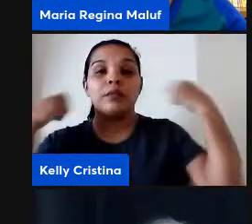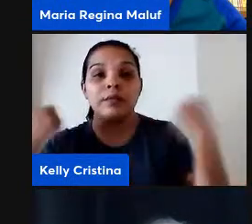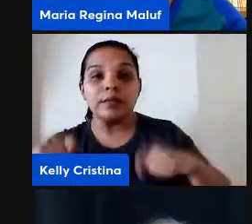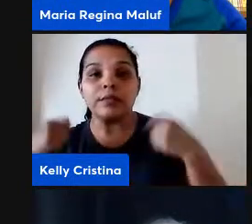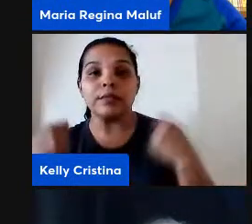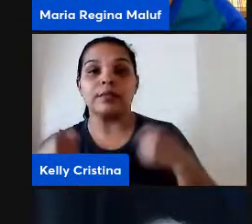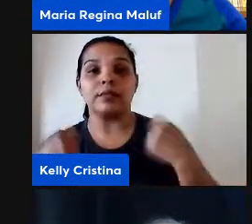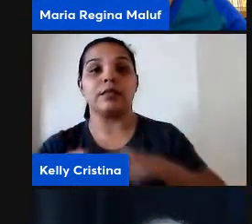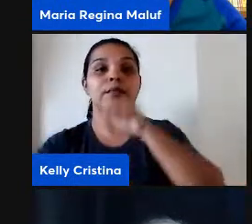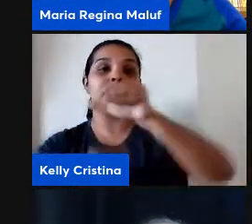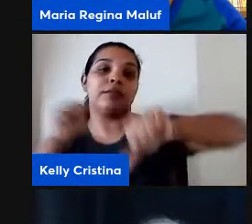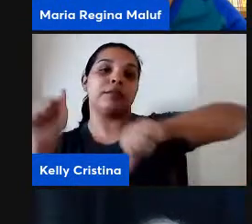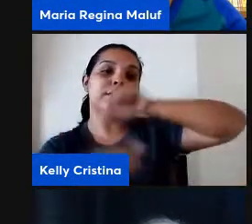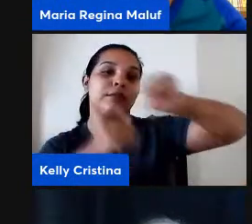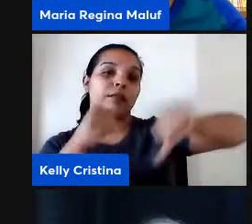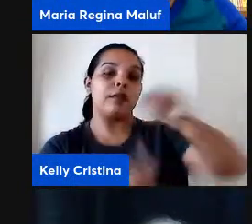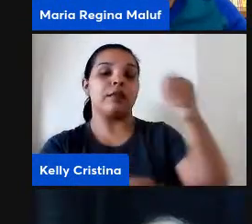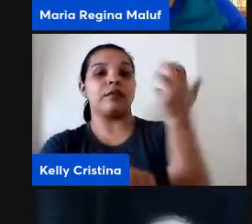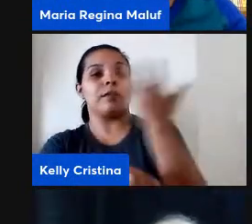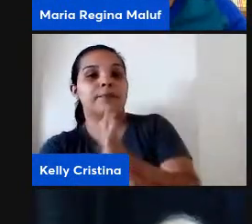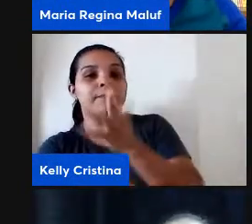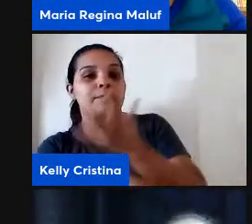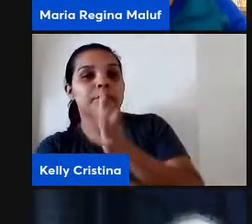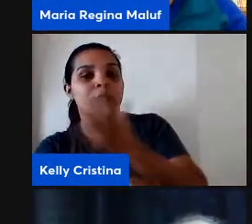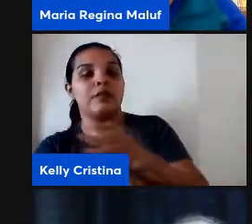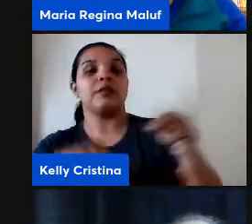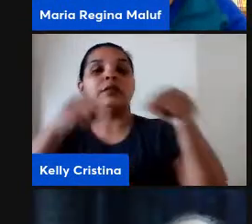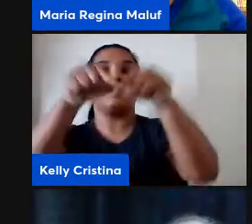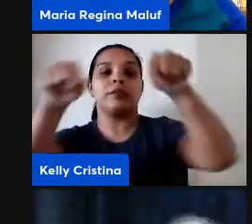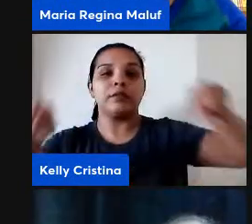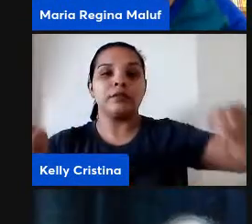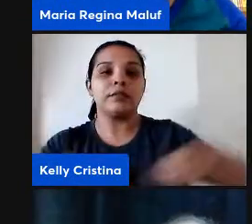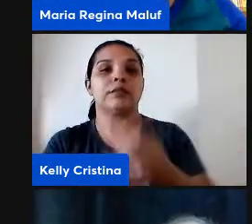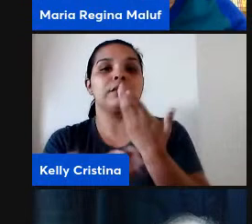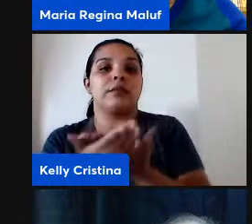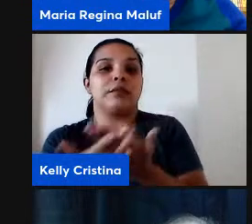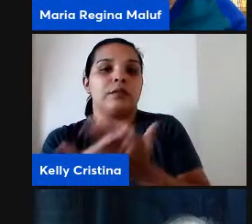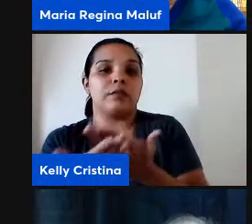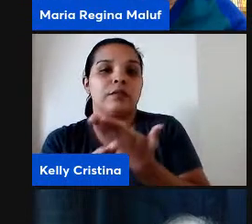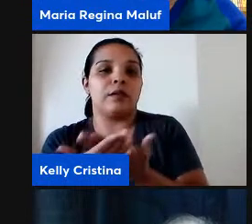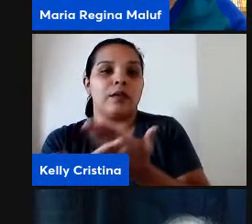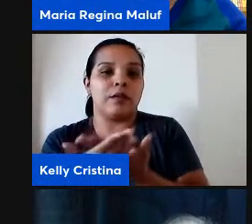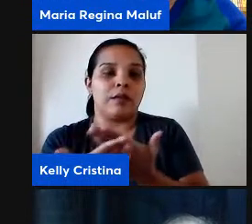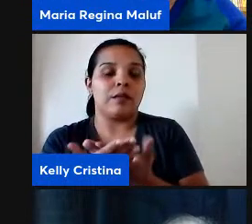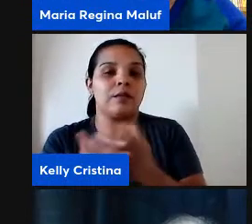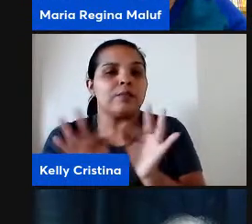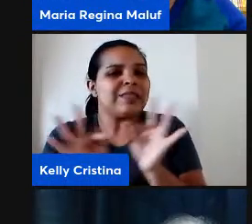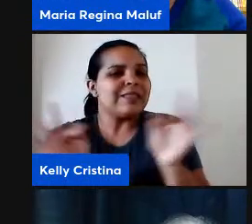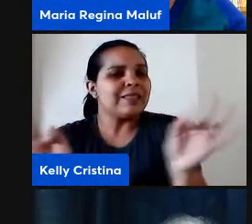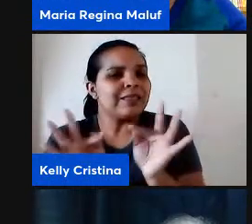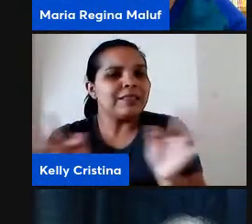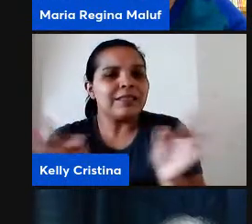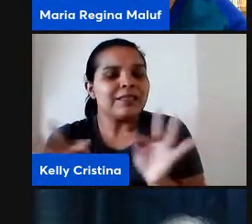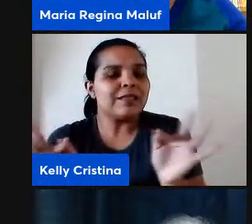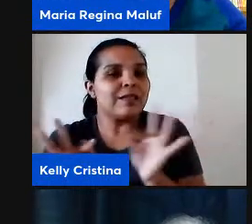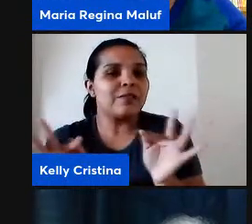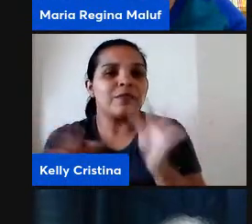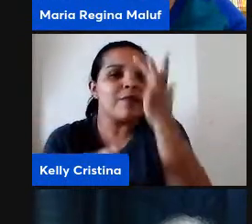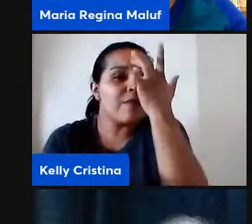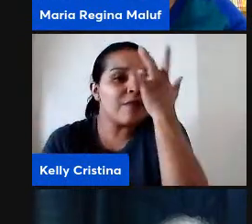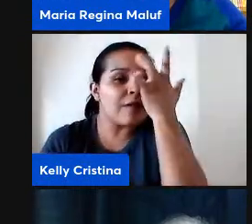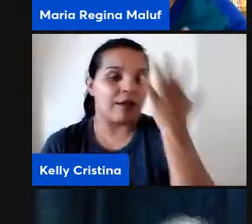serem transformadas em práticas de sala de aula. Então, esses princípios didáticos são muito simples, muito lógicos,